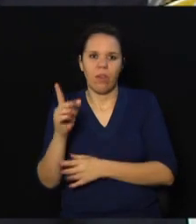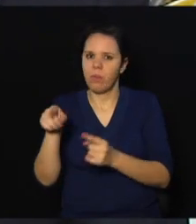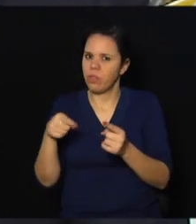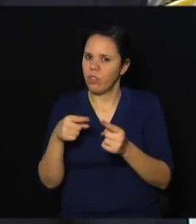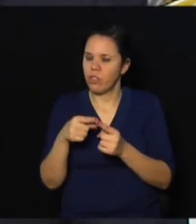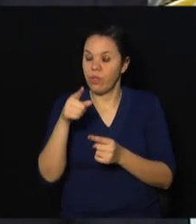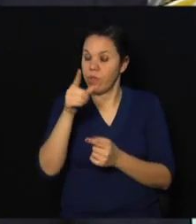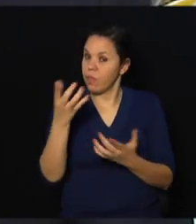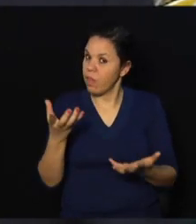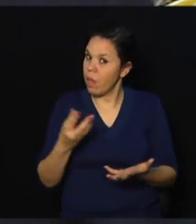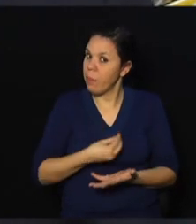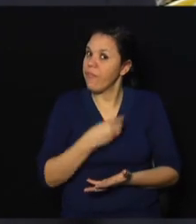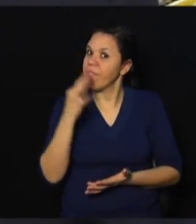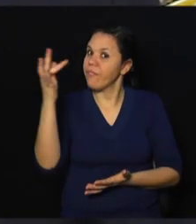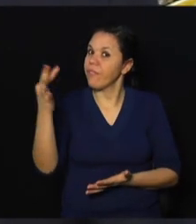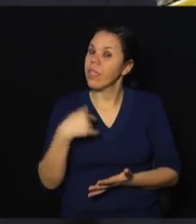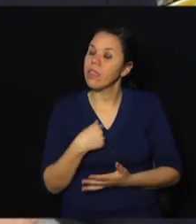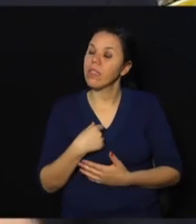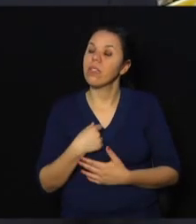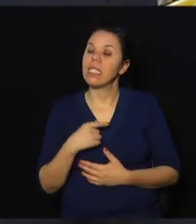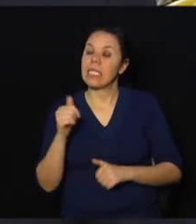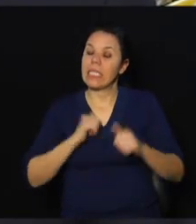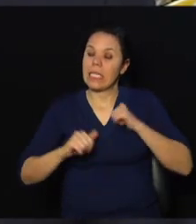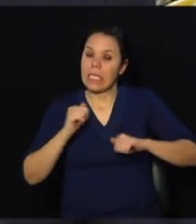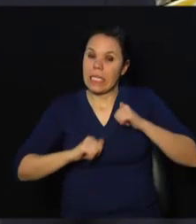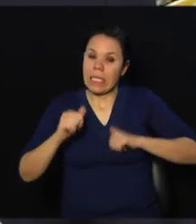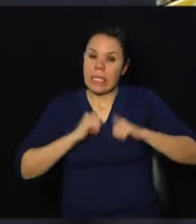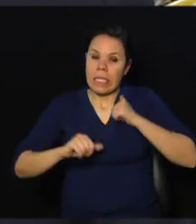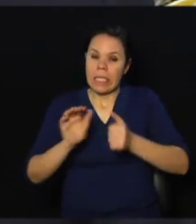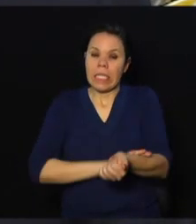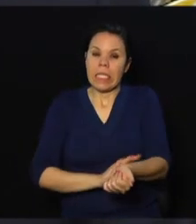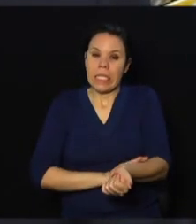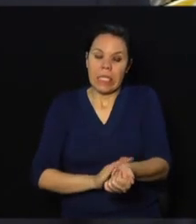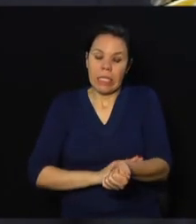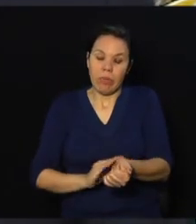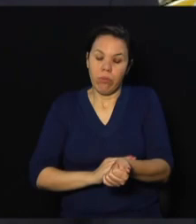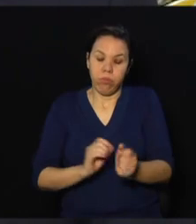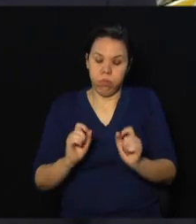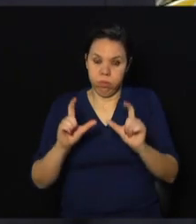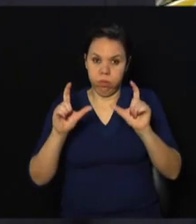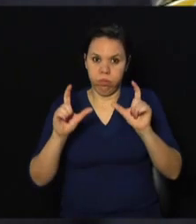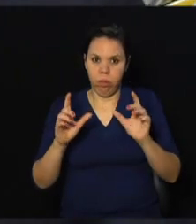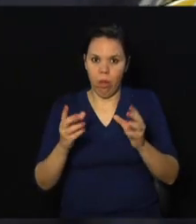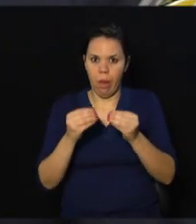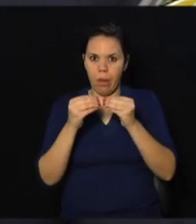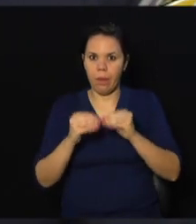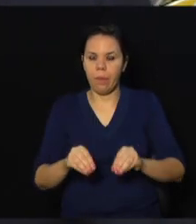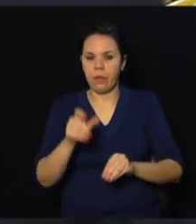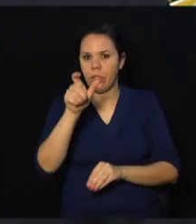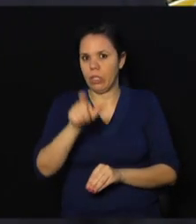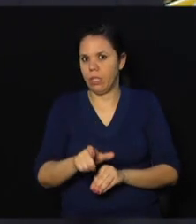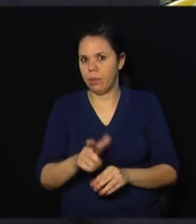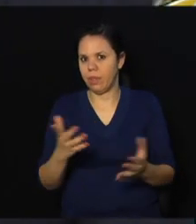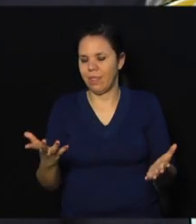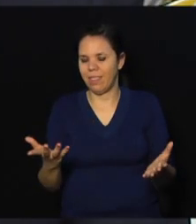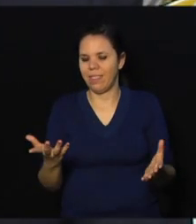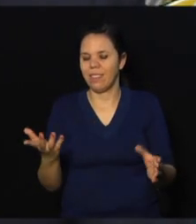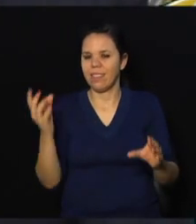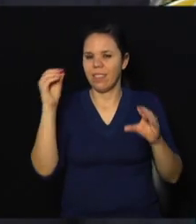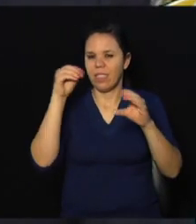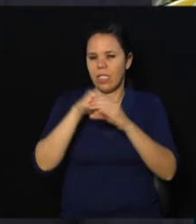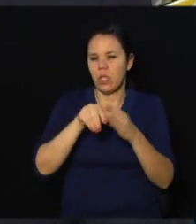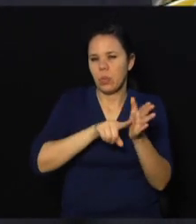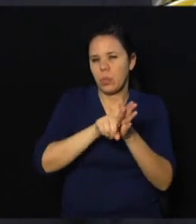o objetivo que você quer. Então isso gera uma ansiedade e um estresse tão grande que prejudica. E aí, dentro da neurociência, eu